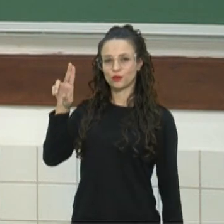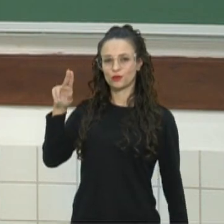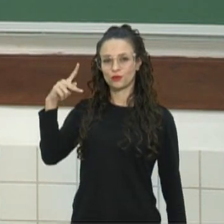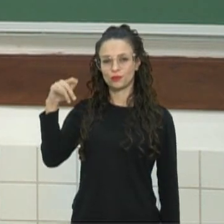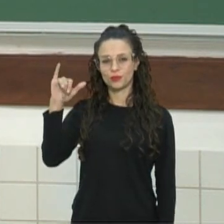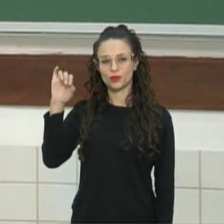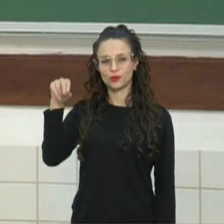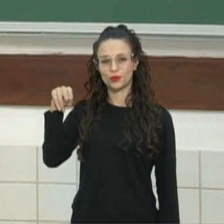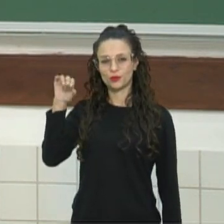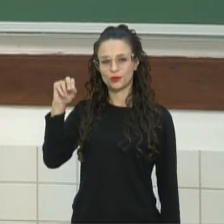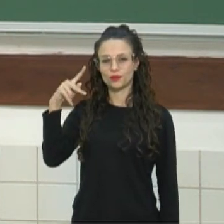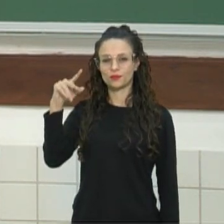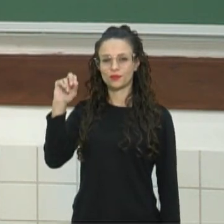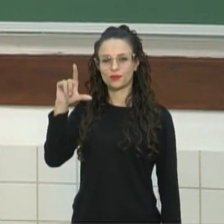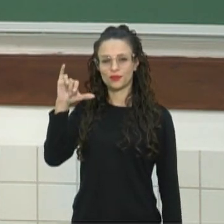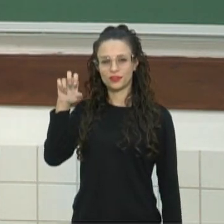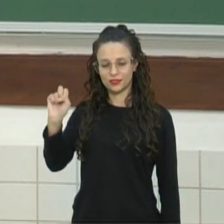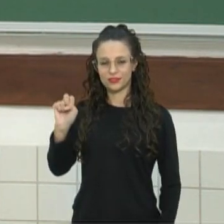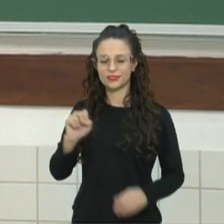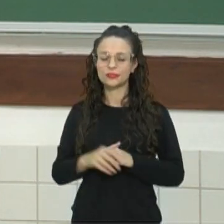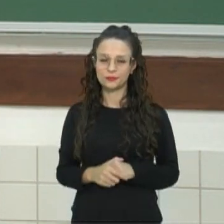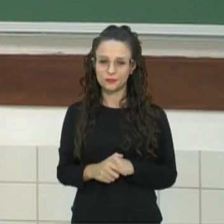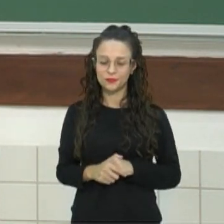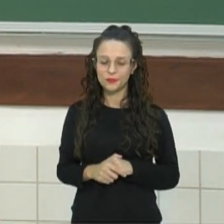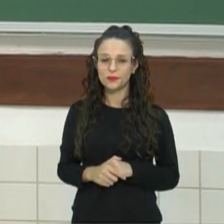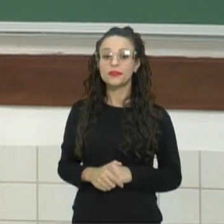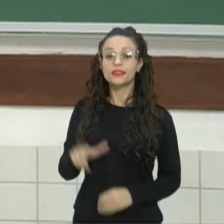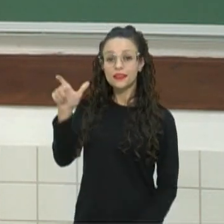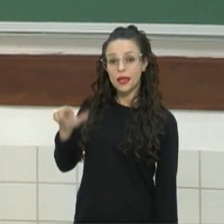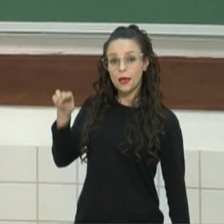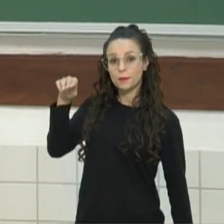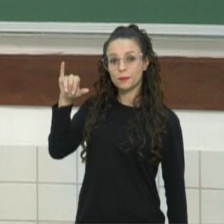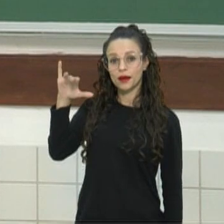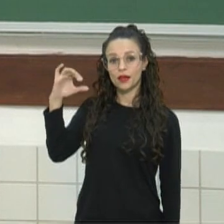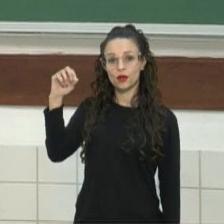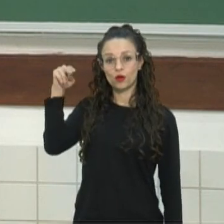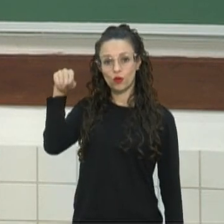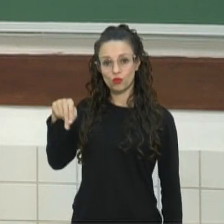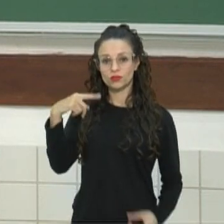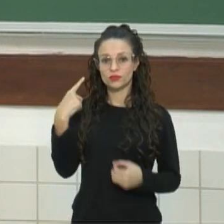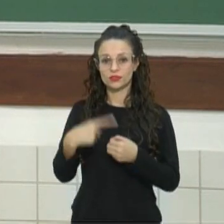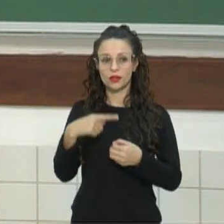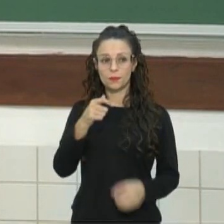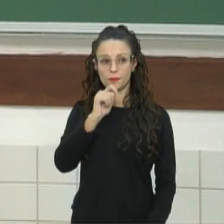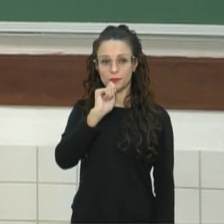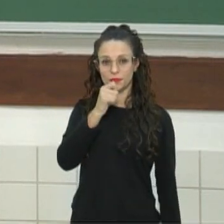Lupionópolis. Que mais nós temos aqui, senhoras e senhores? Maicon, de Pinhão, Maicon Caras.